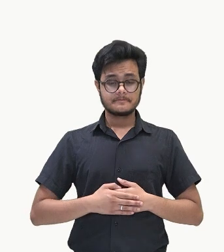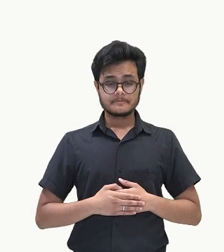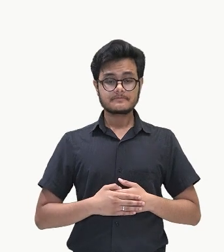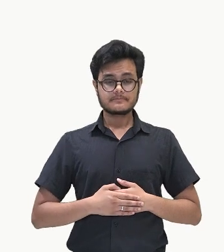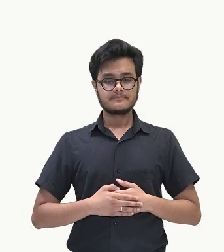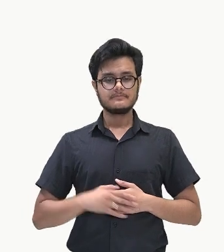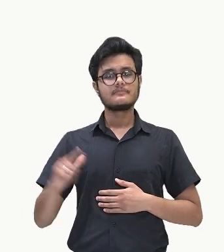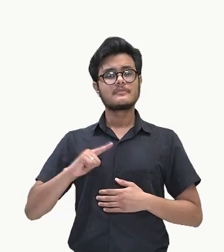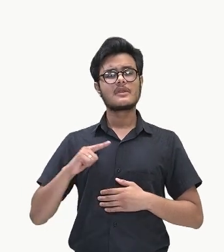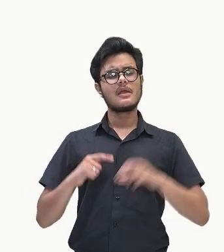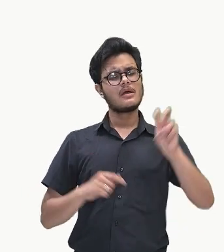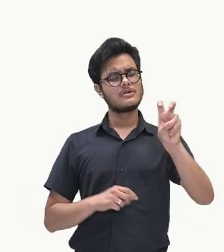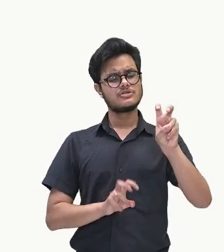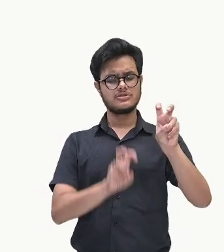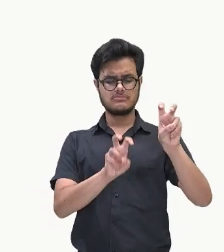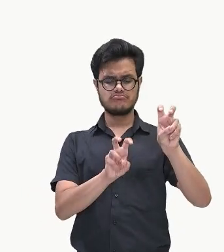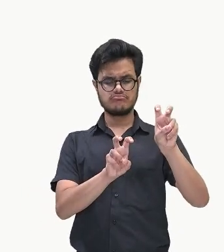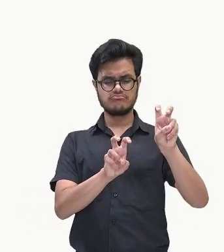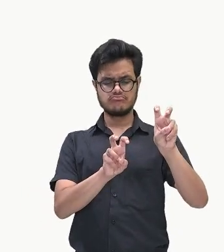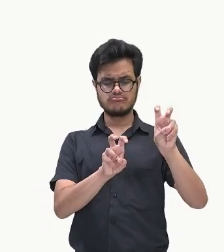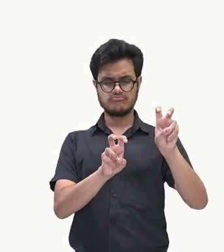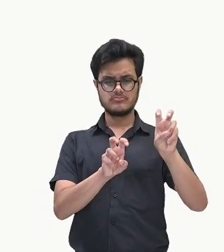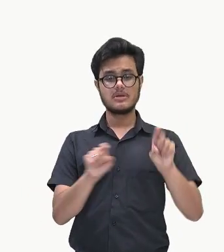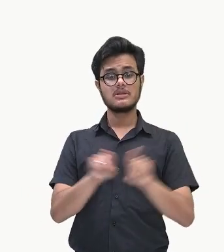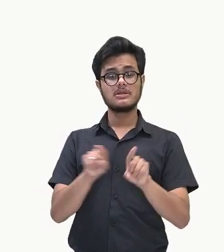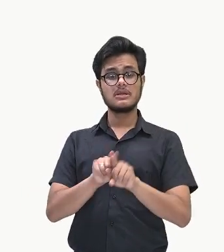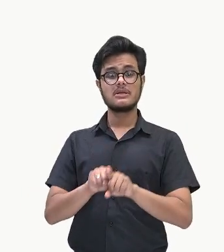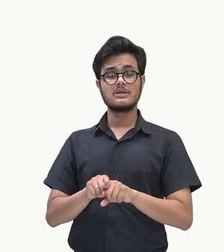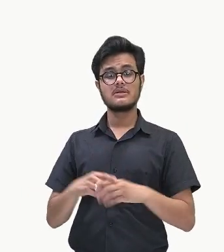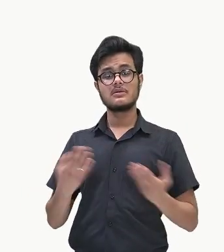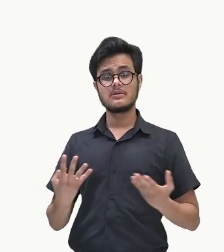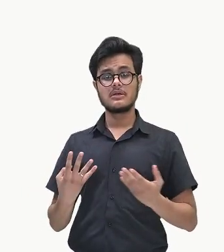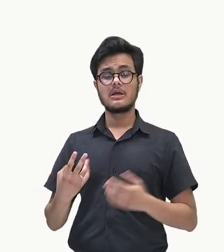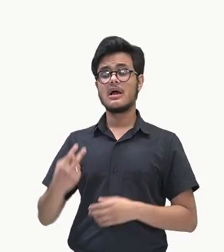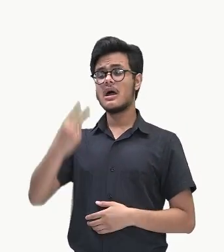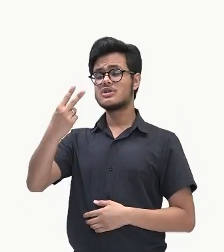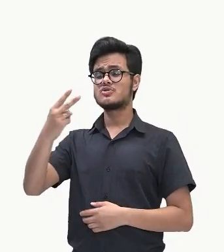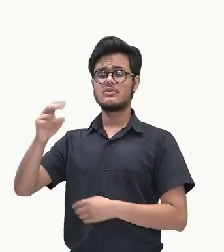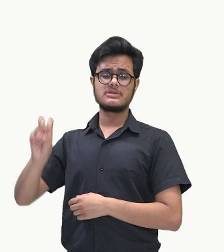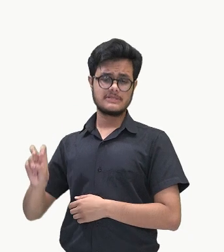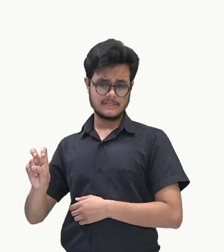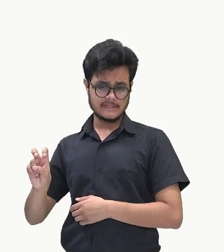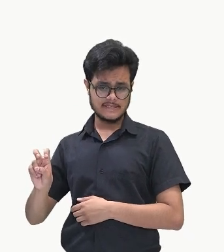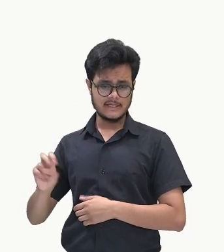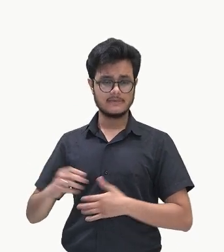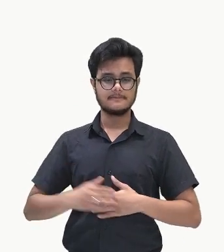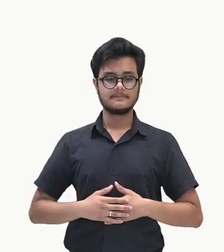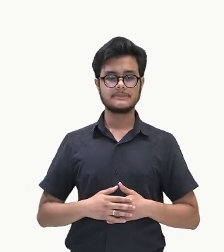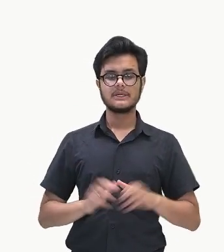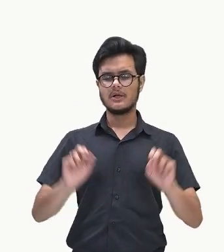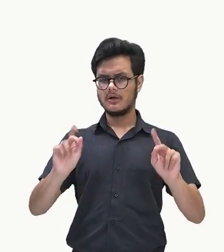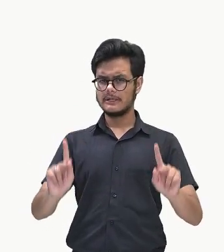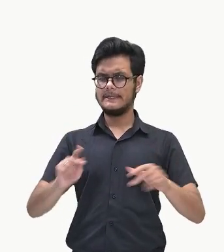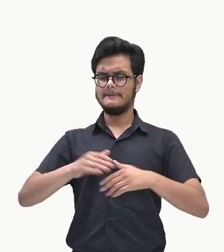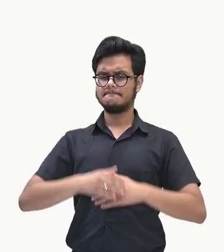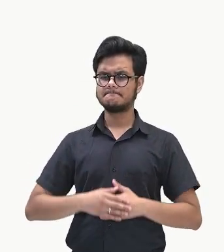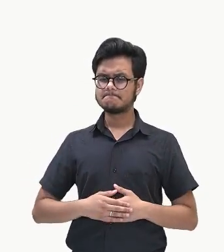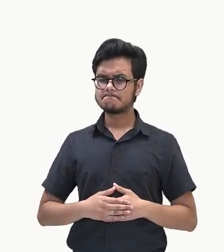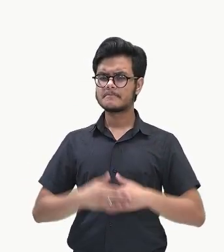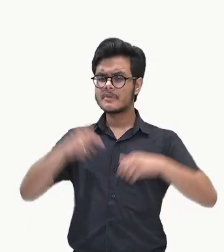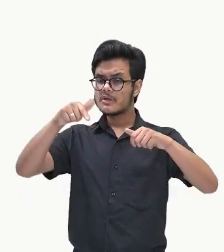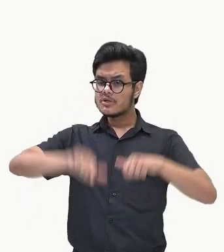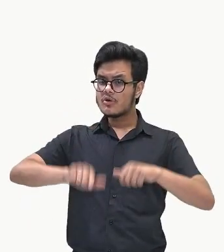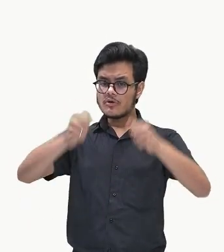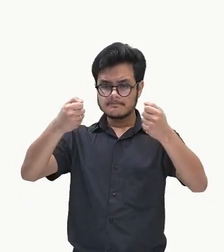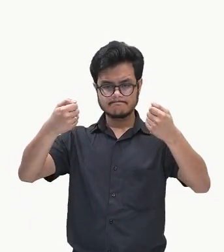Temos raiz quinta de 5 e raiz quadrada de 5.